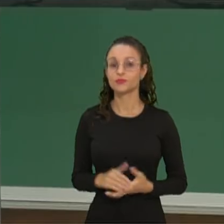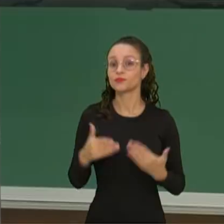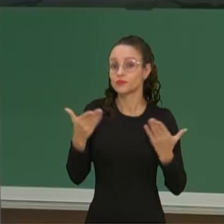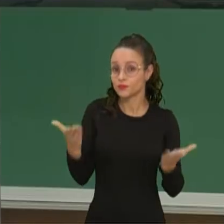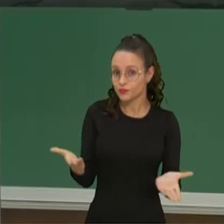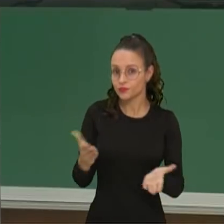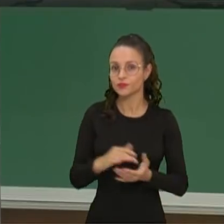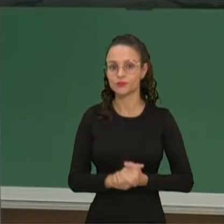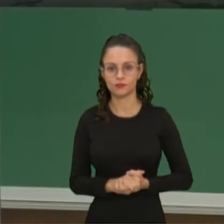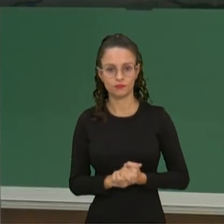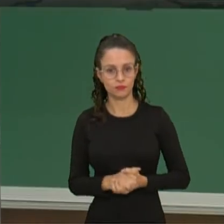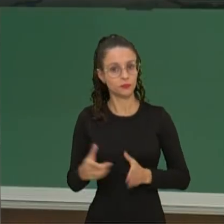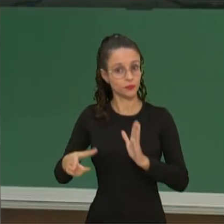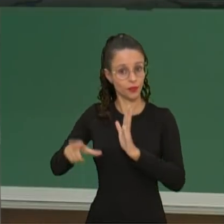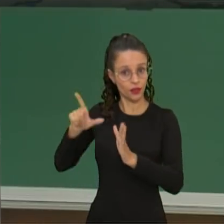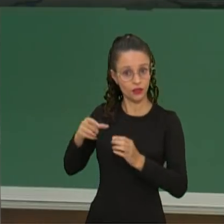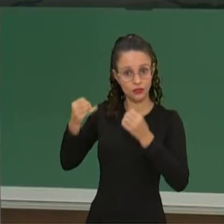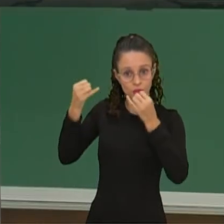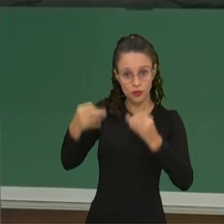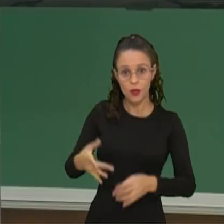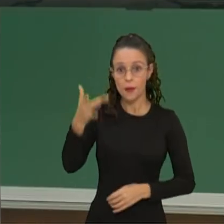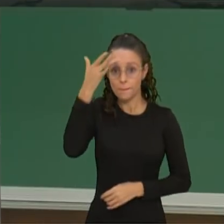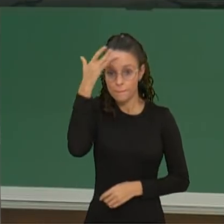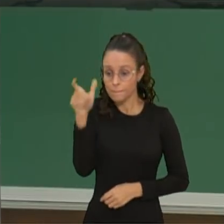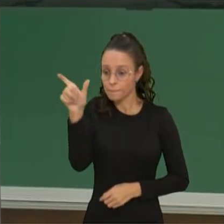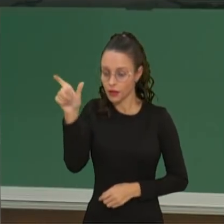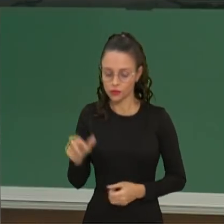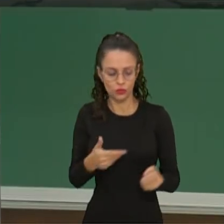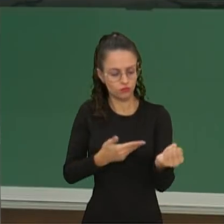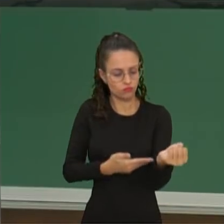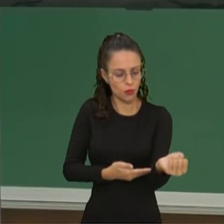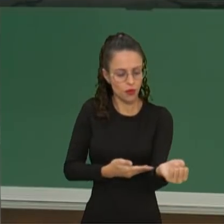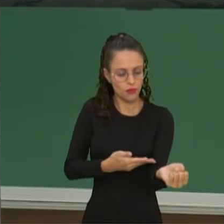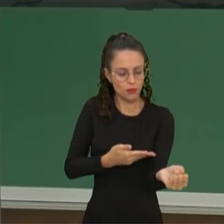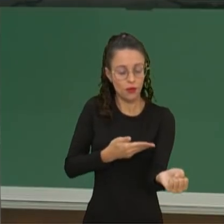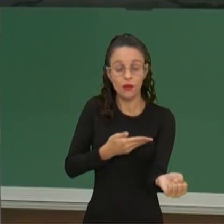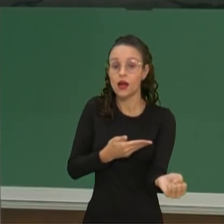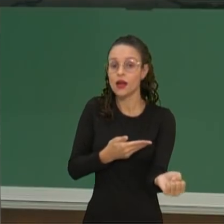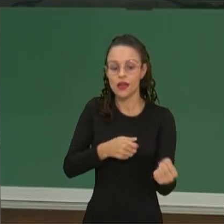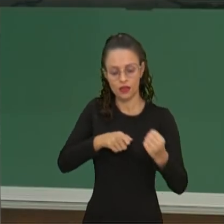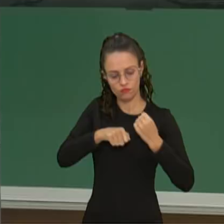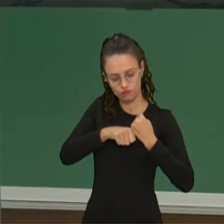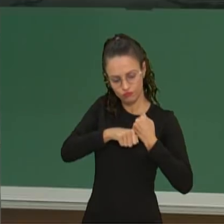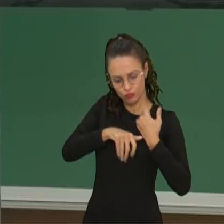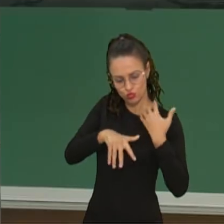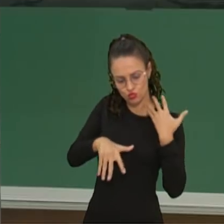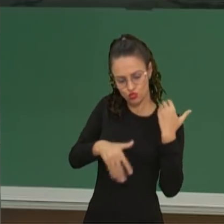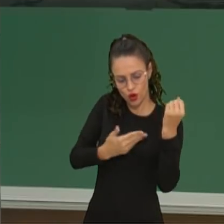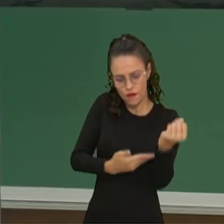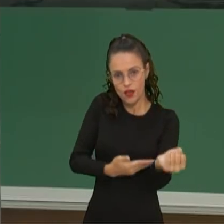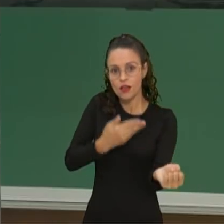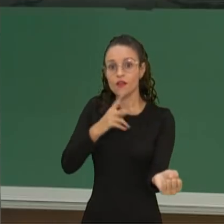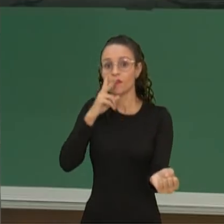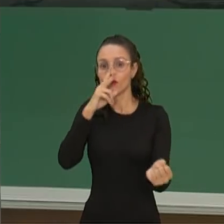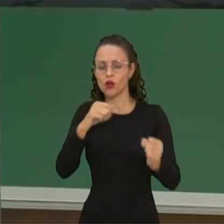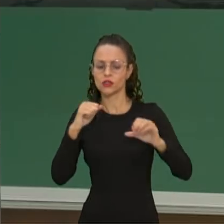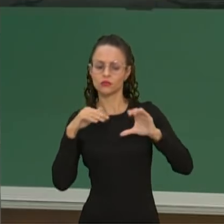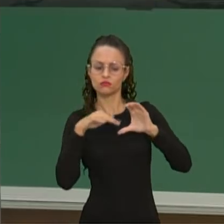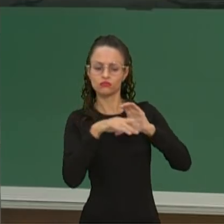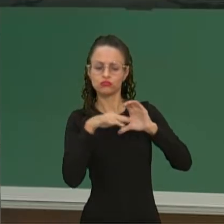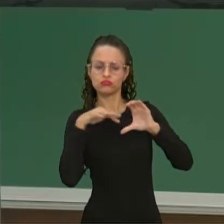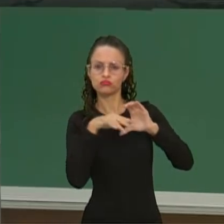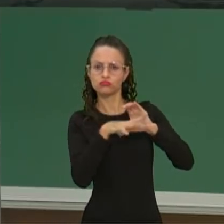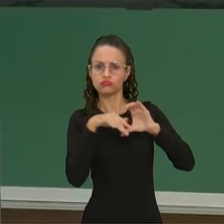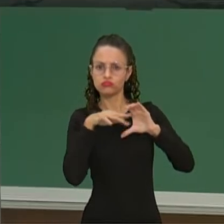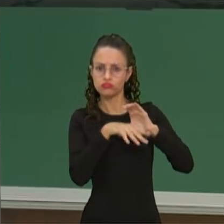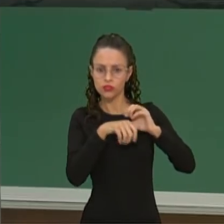Então, como nós falamos, o hipertenso é aquele que tem a pressão arterial elevada, ou seja, a força com que o sangue